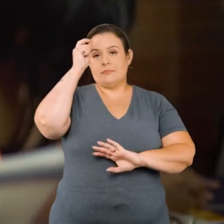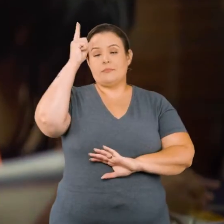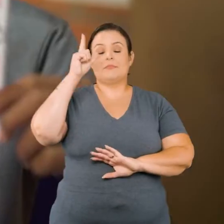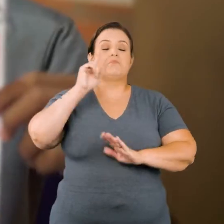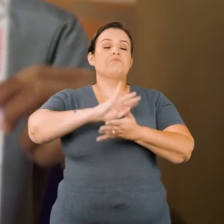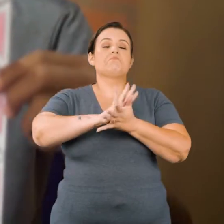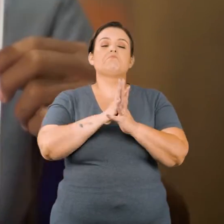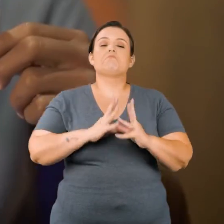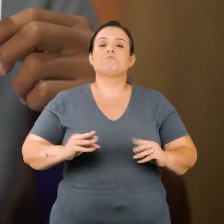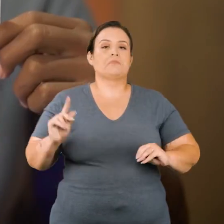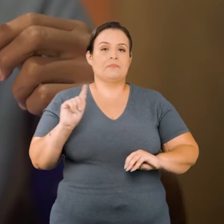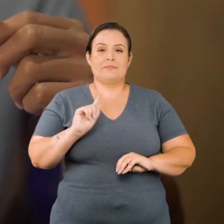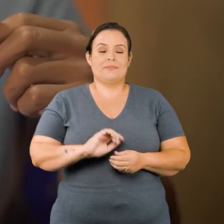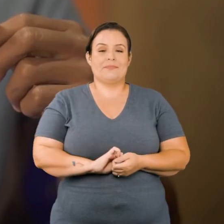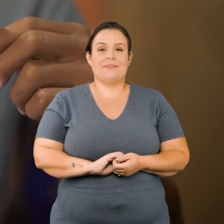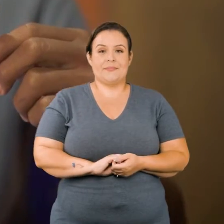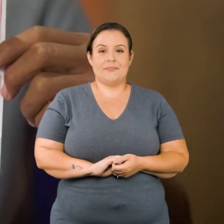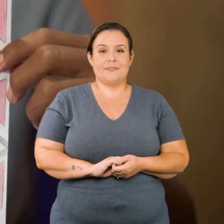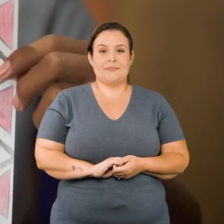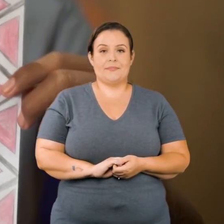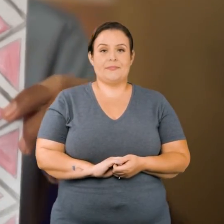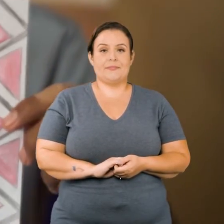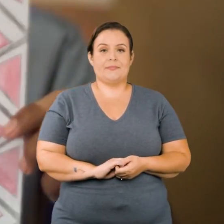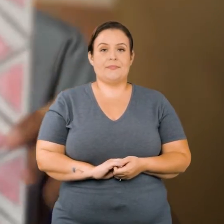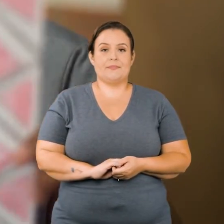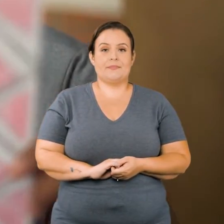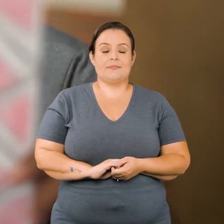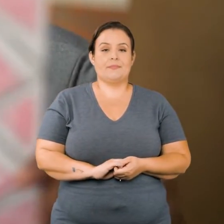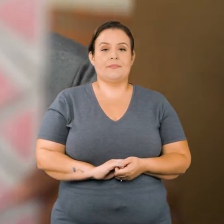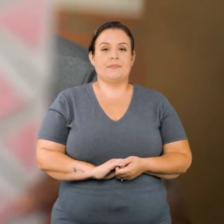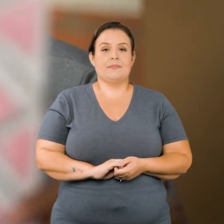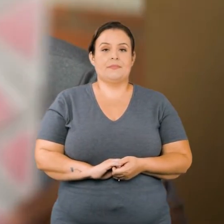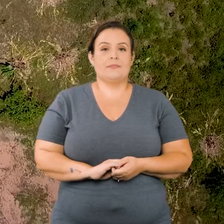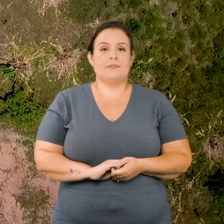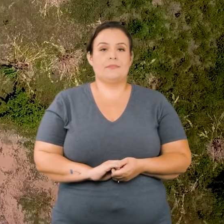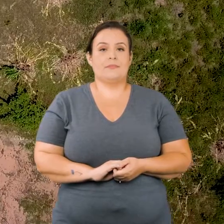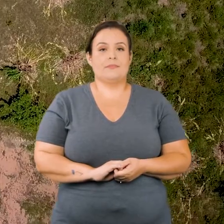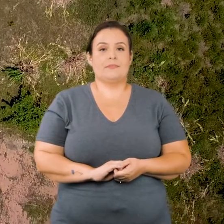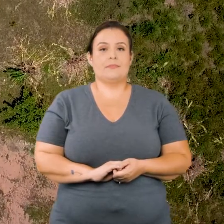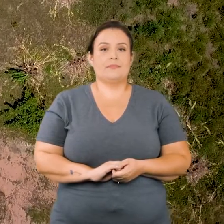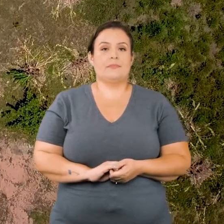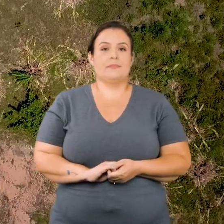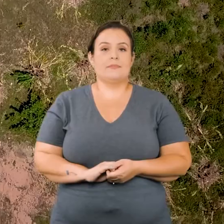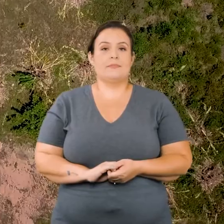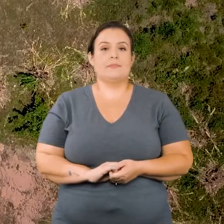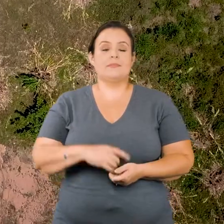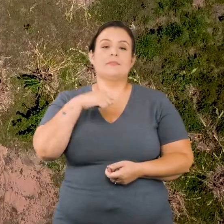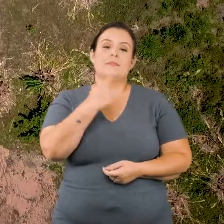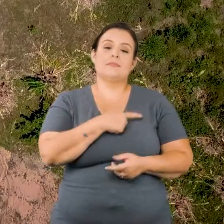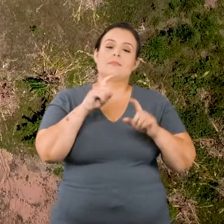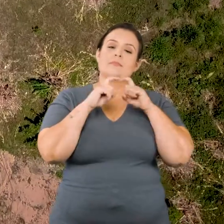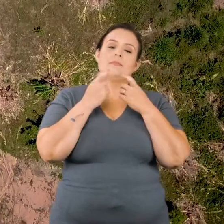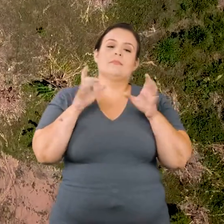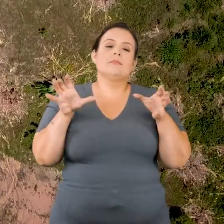deixar nossa cultura morrer. Um jovem mostra a foto de um ancião cercada por grafismos. Todos reunidos na oca. A